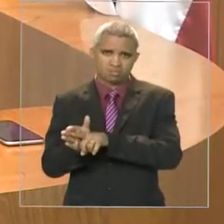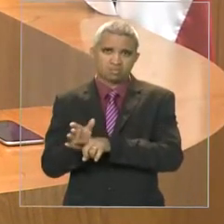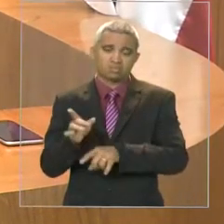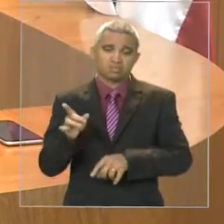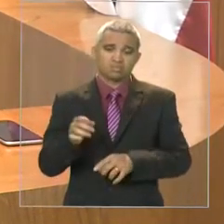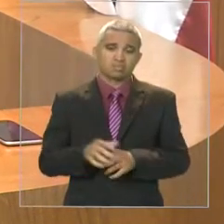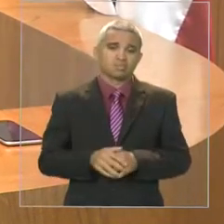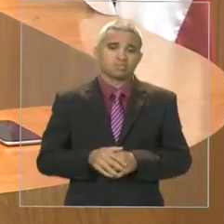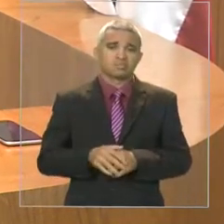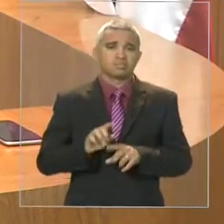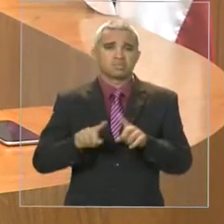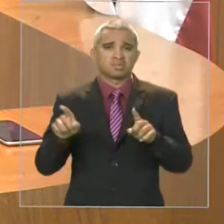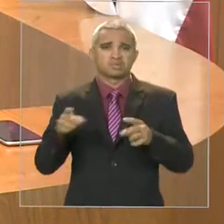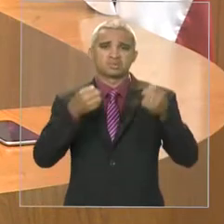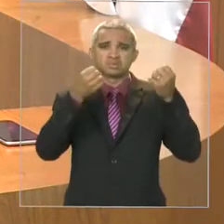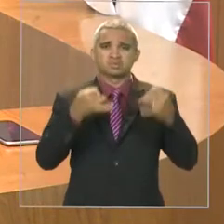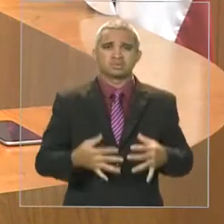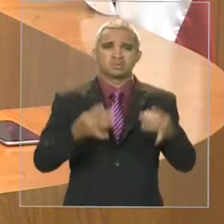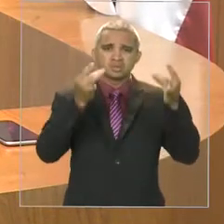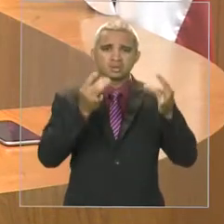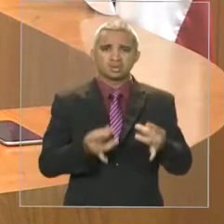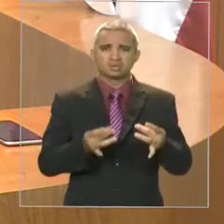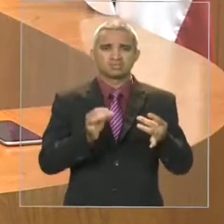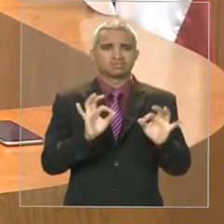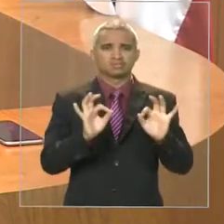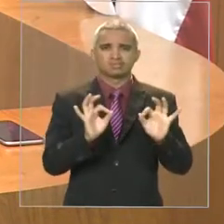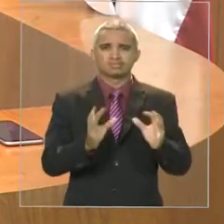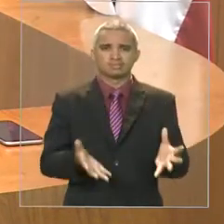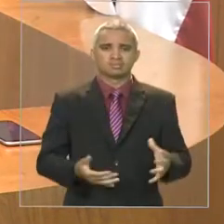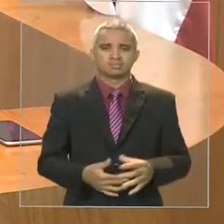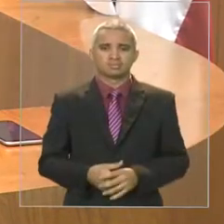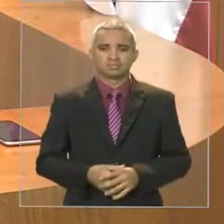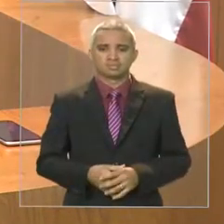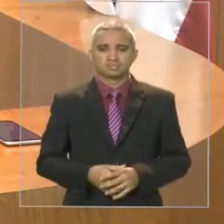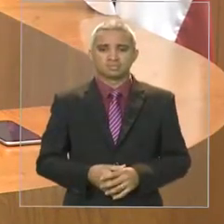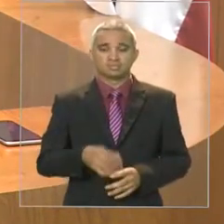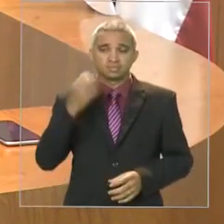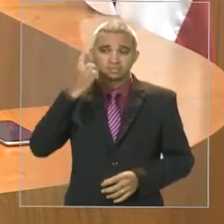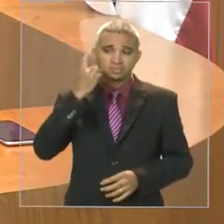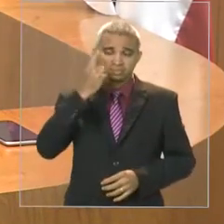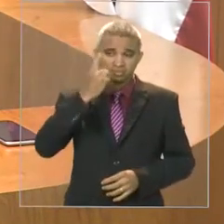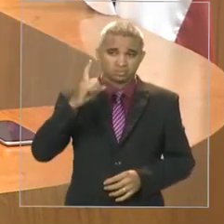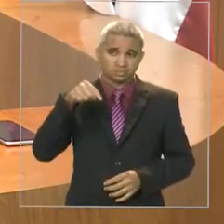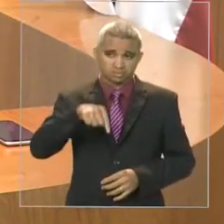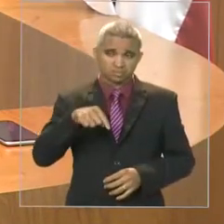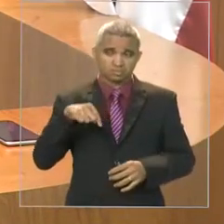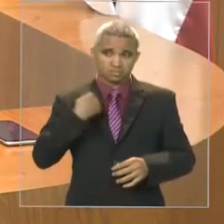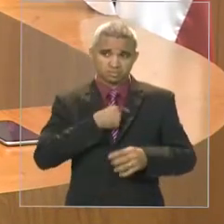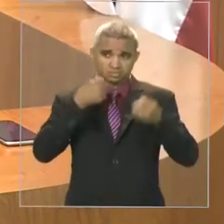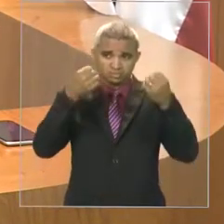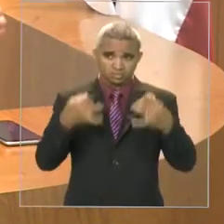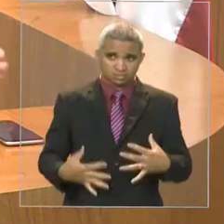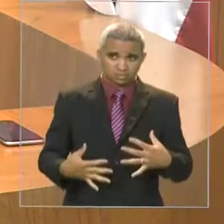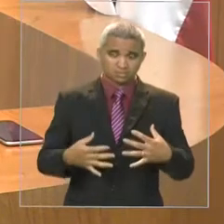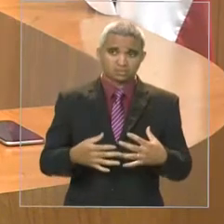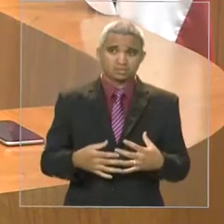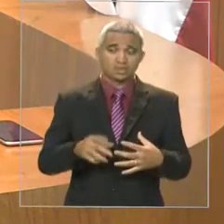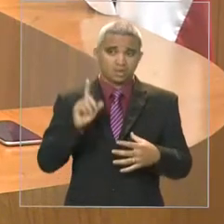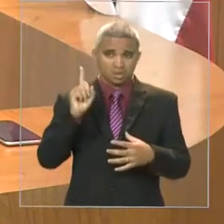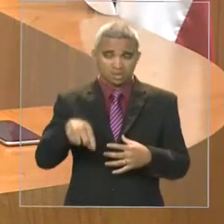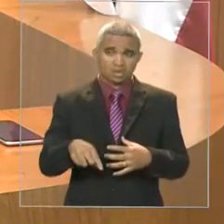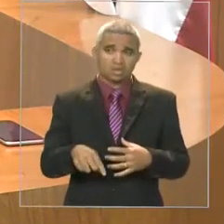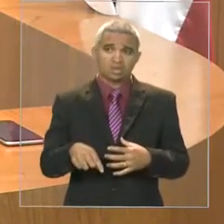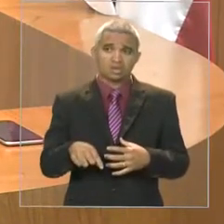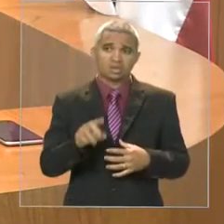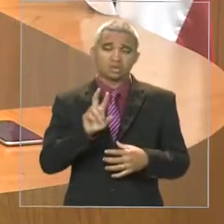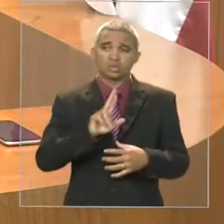nós estamos falando aqui é de uma licitação que houve um objeto, e um objeto que não foi genérico, foi um objeto específico. O